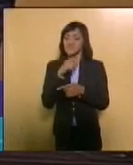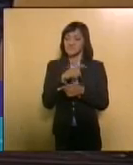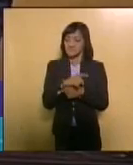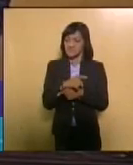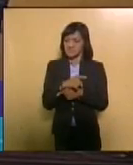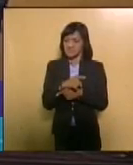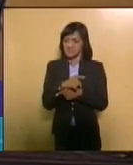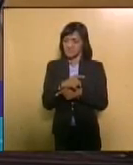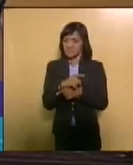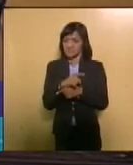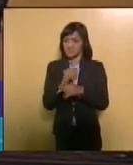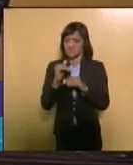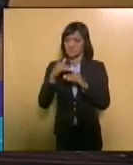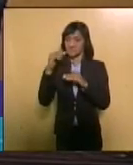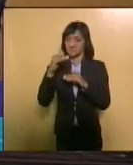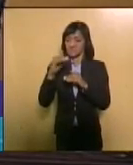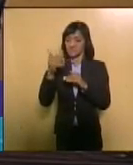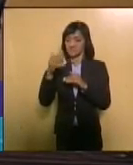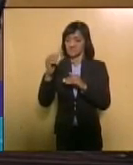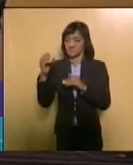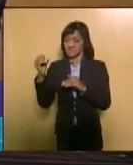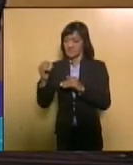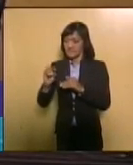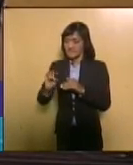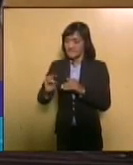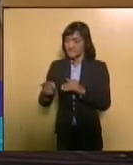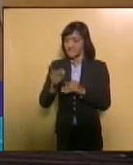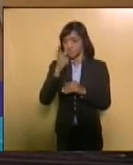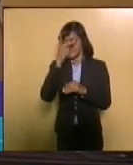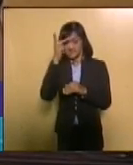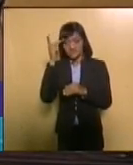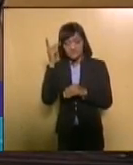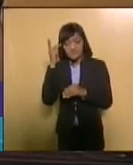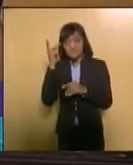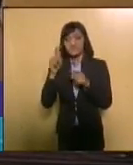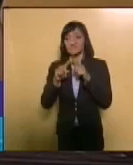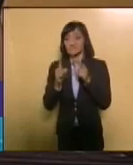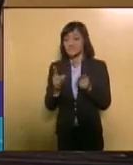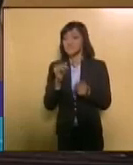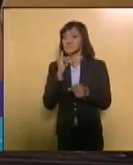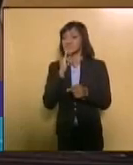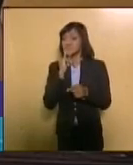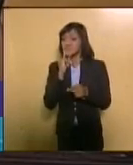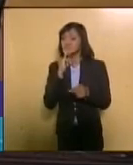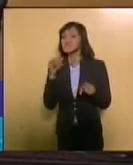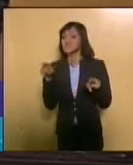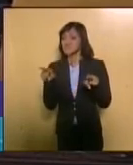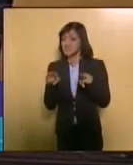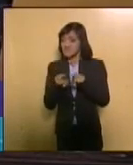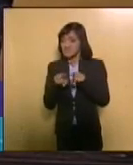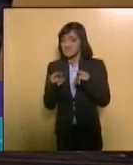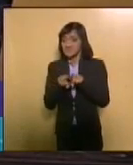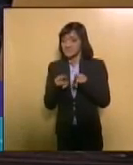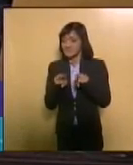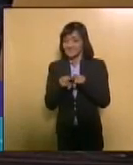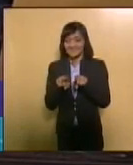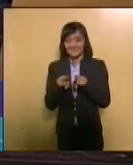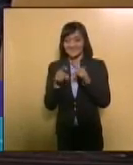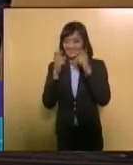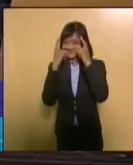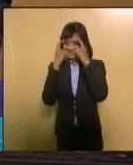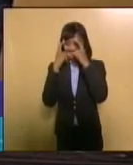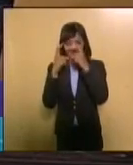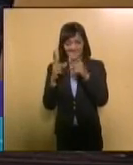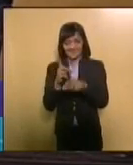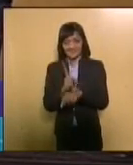T acima de 100.000 habitantes mas Itabaiana também está inserido nesse índice de violência Dr